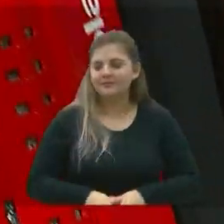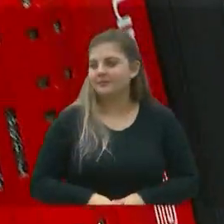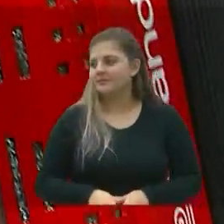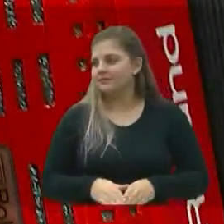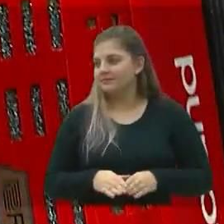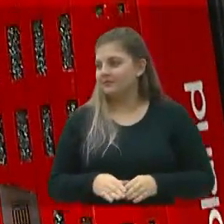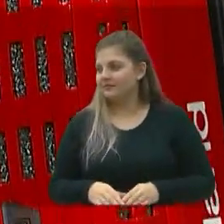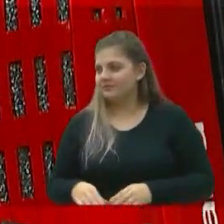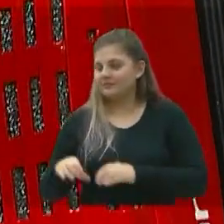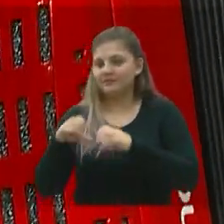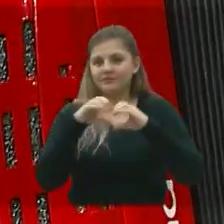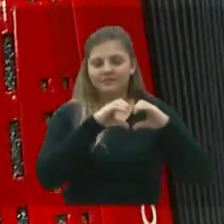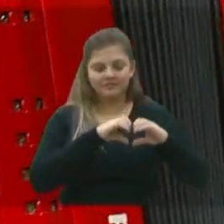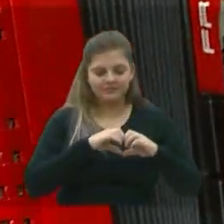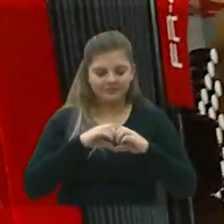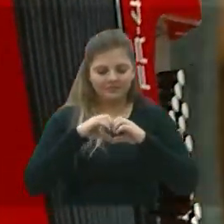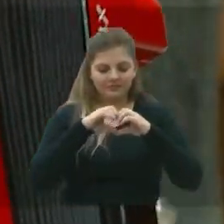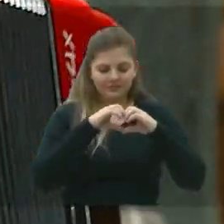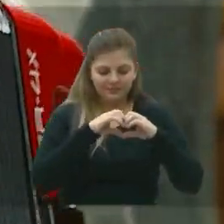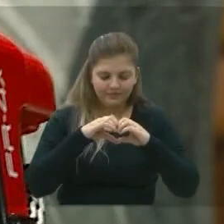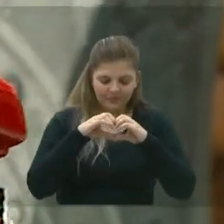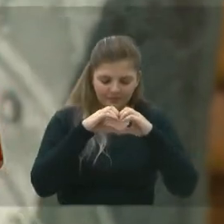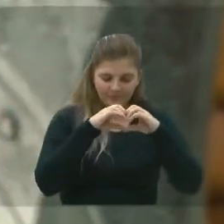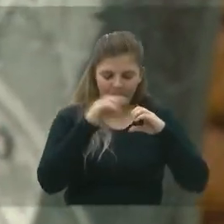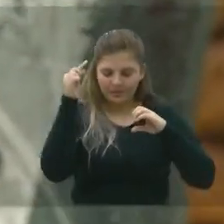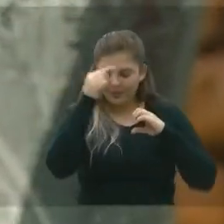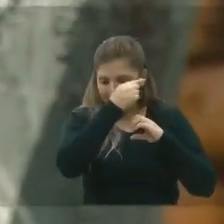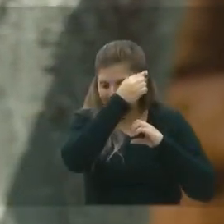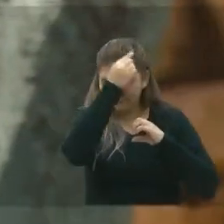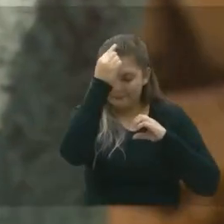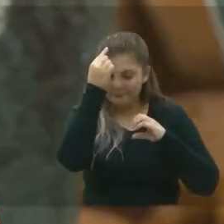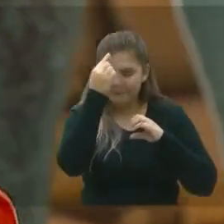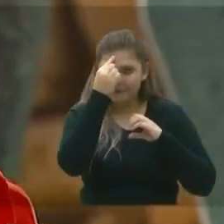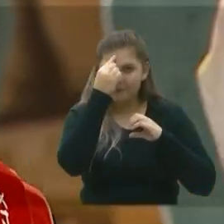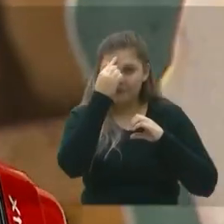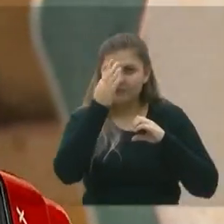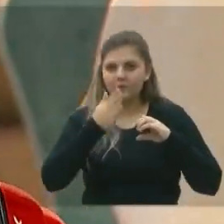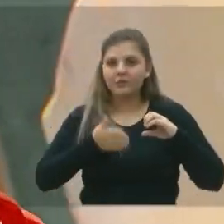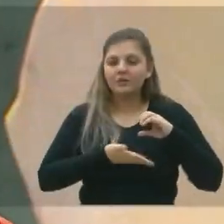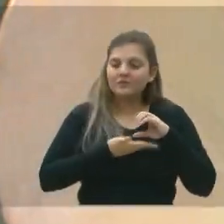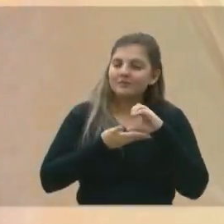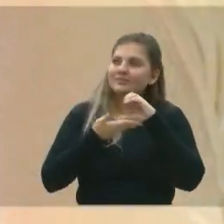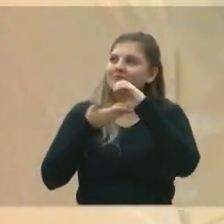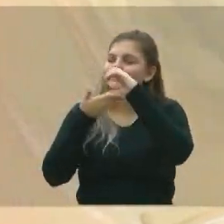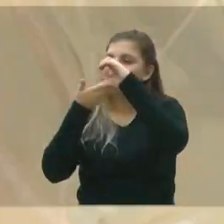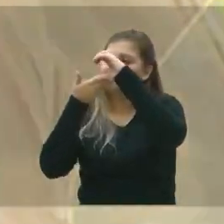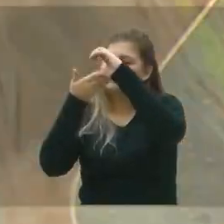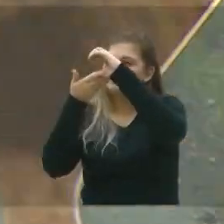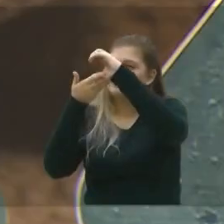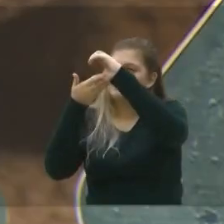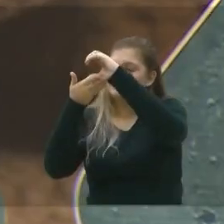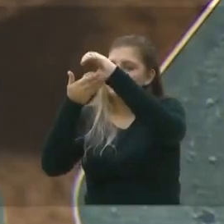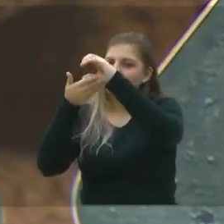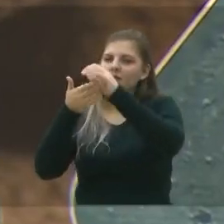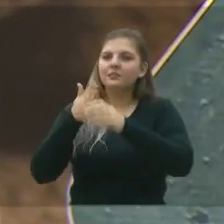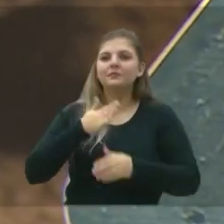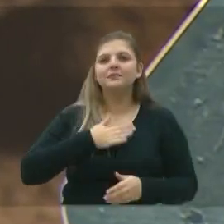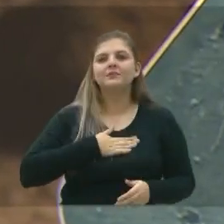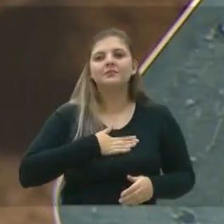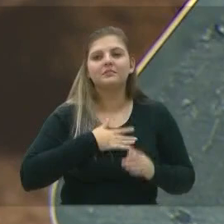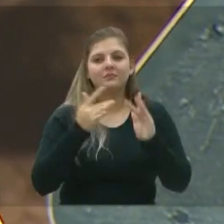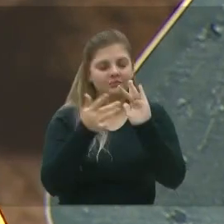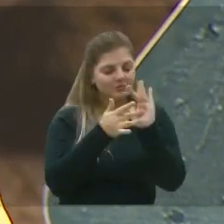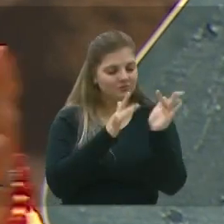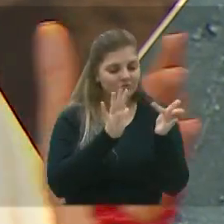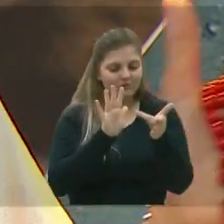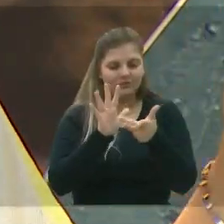Coração sagrado, meu coração te dou, meu Jesus